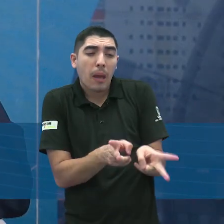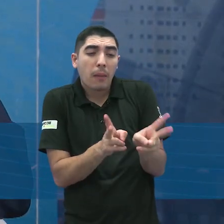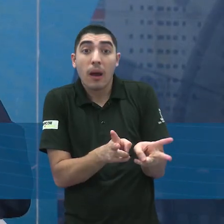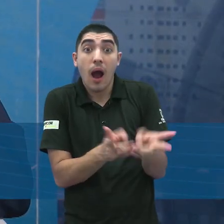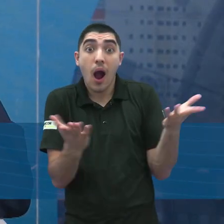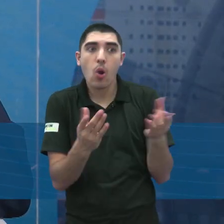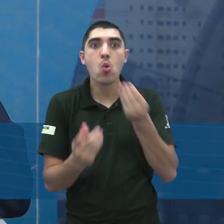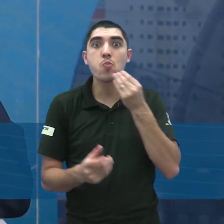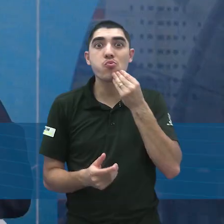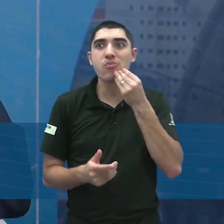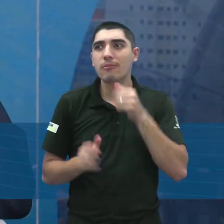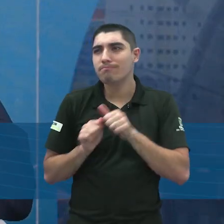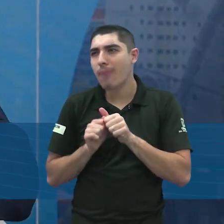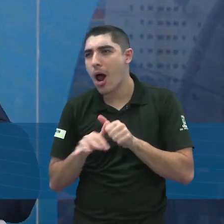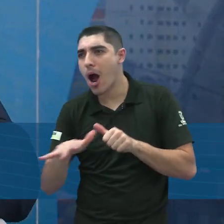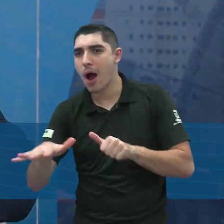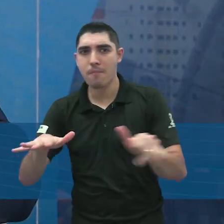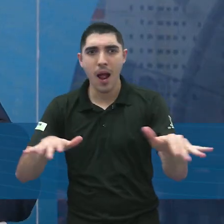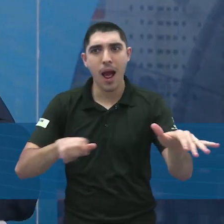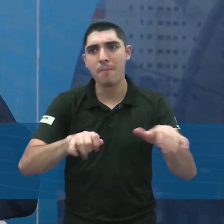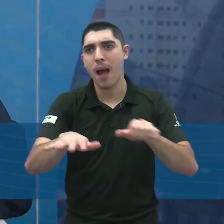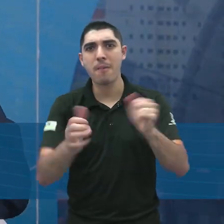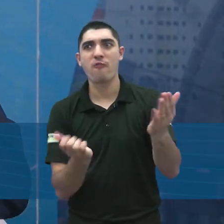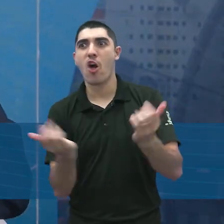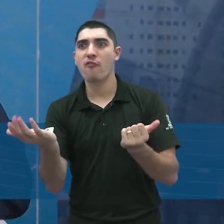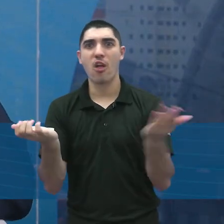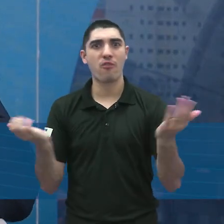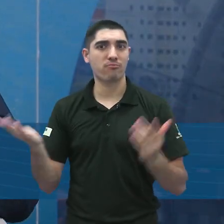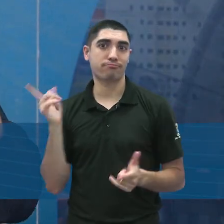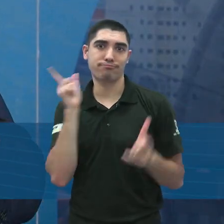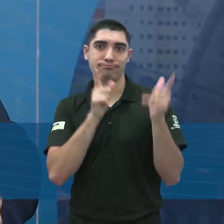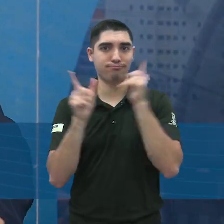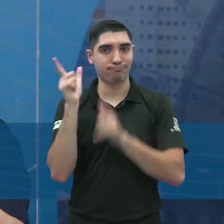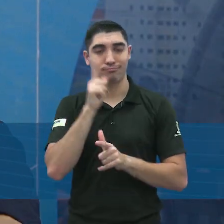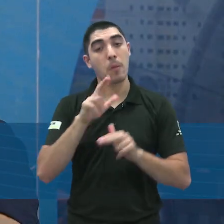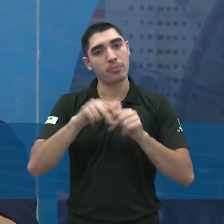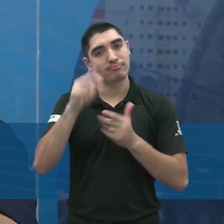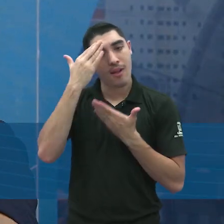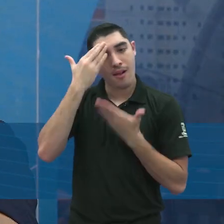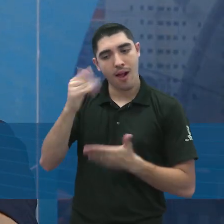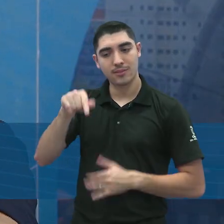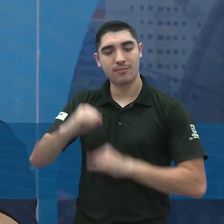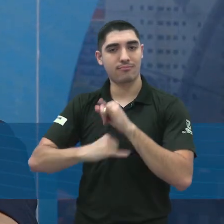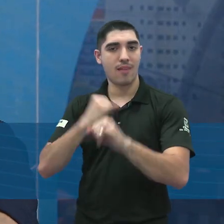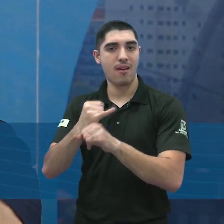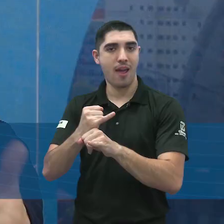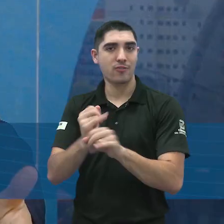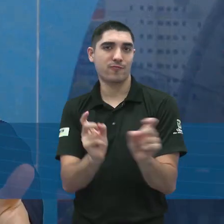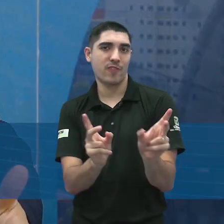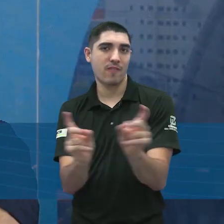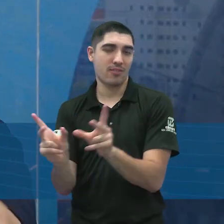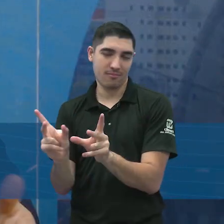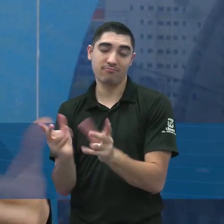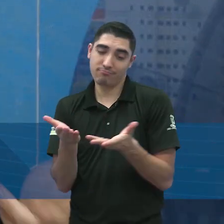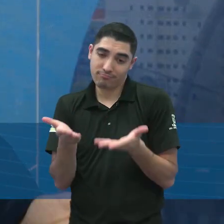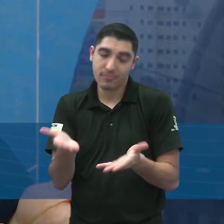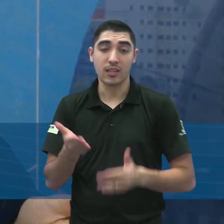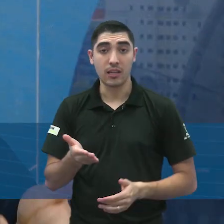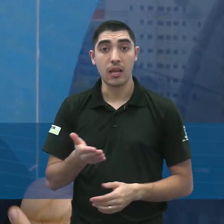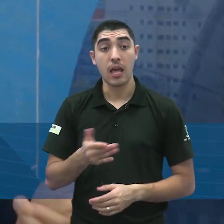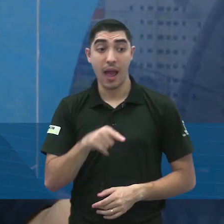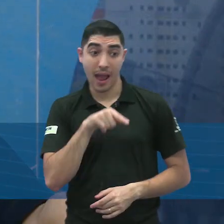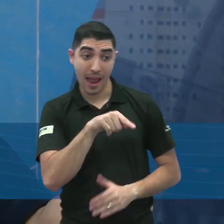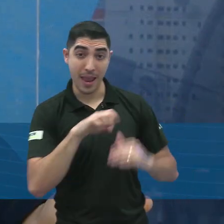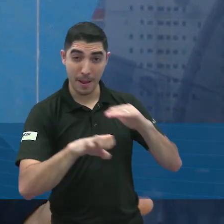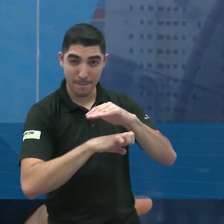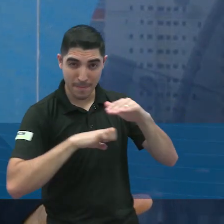né? Eu acho que essa é um dos grandes pivôs aí que esse mercado eletrônico ele promove para